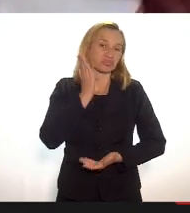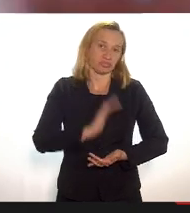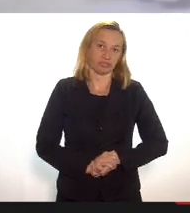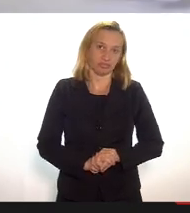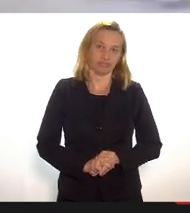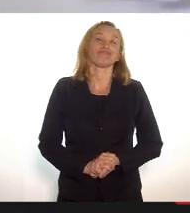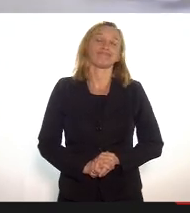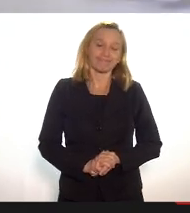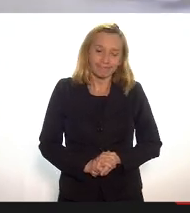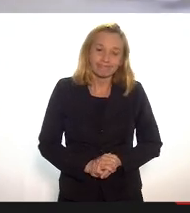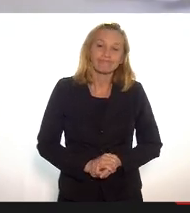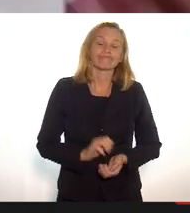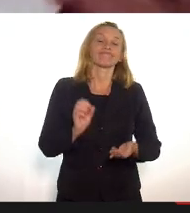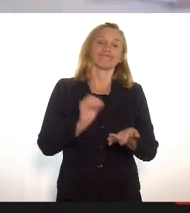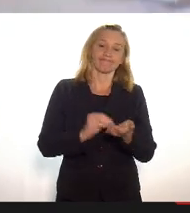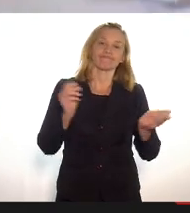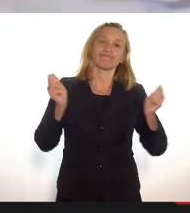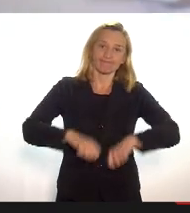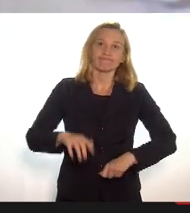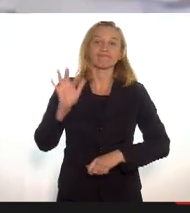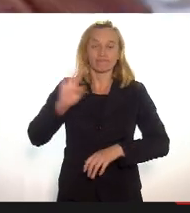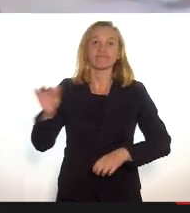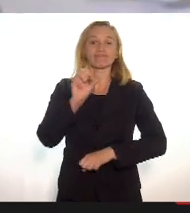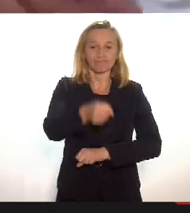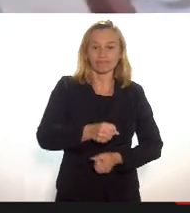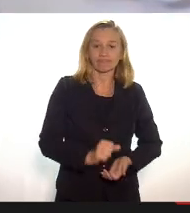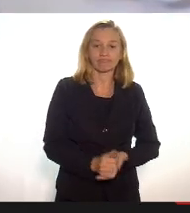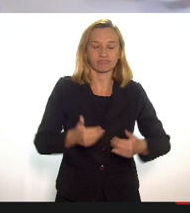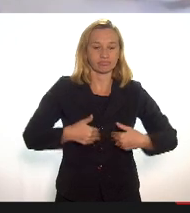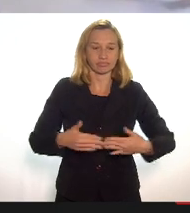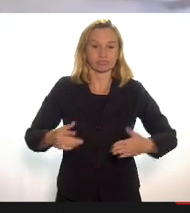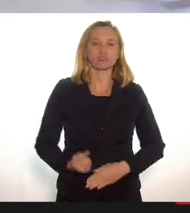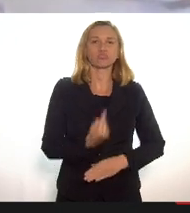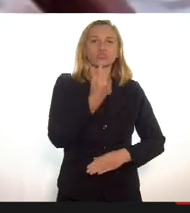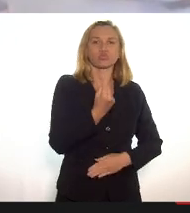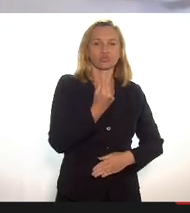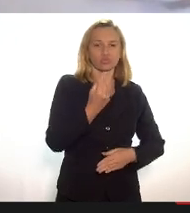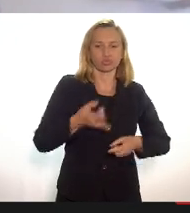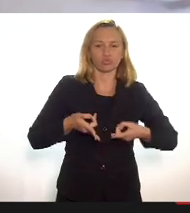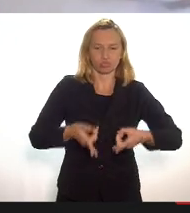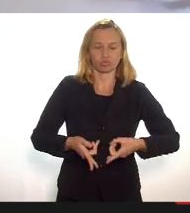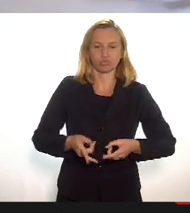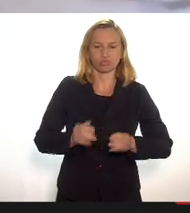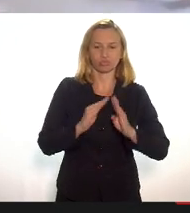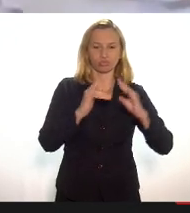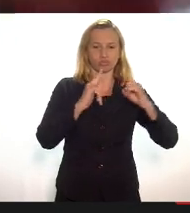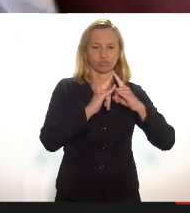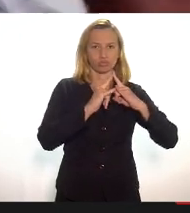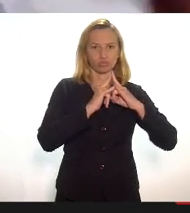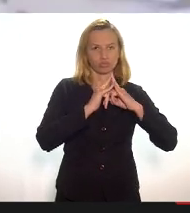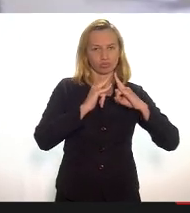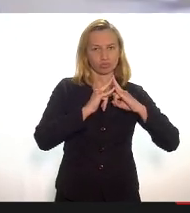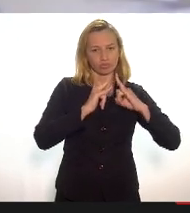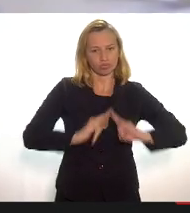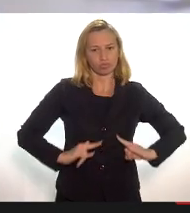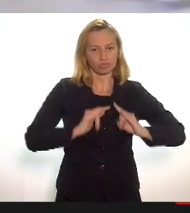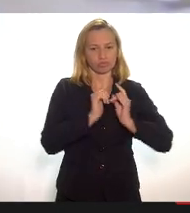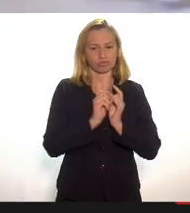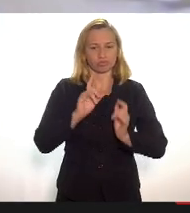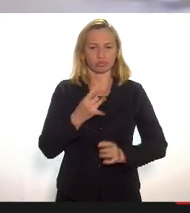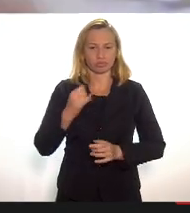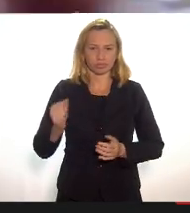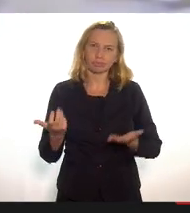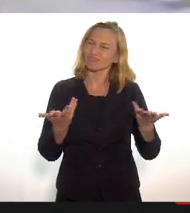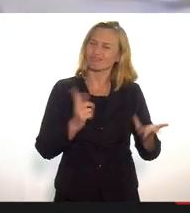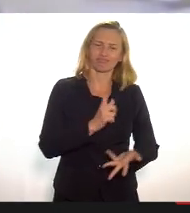federal, sim. Lá não tínhamos necessidade de abrir nenhum leito em hospital de campanha. Deputada Rejane colocou isso algumas